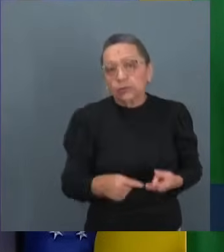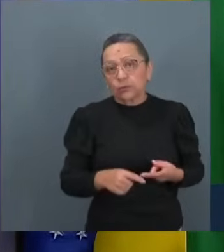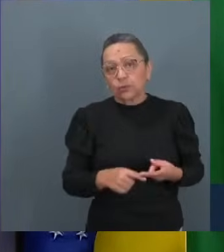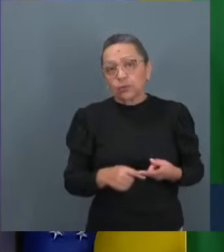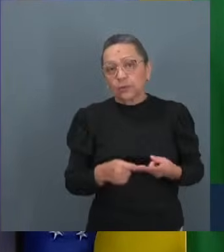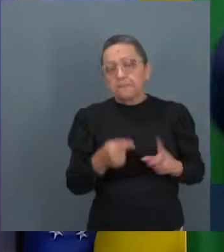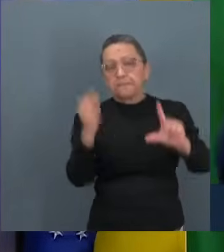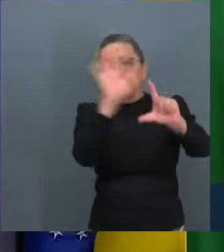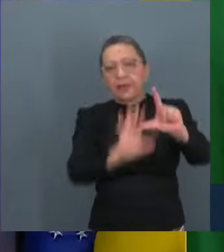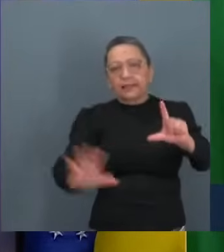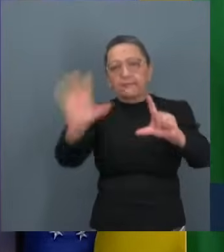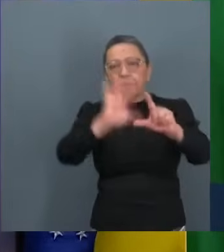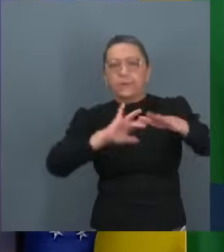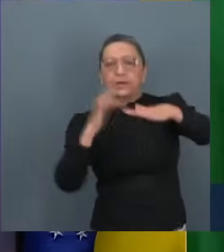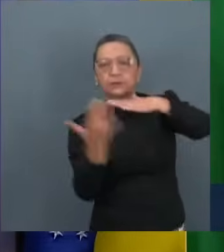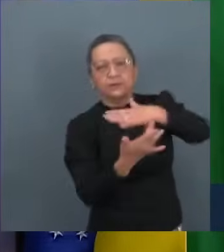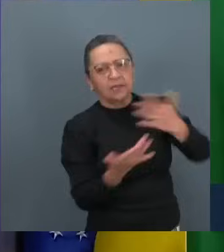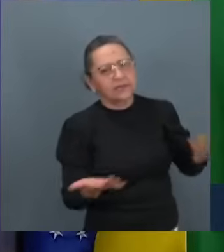forma covarde.